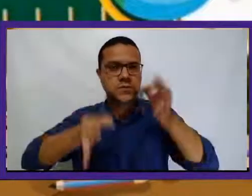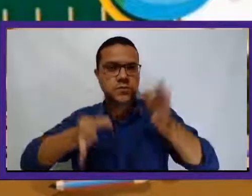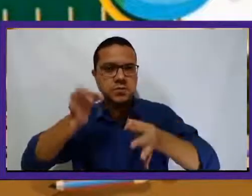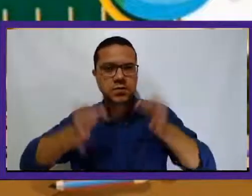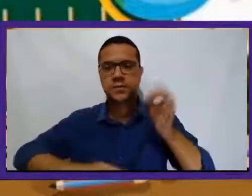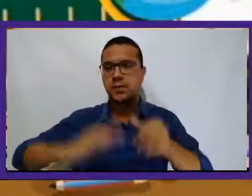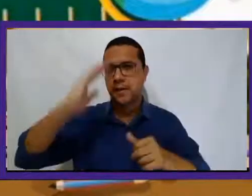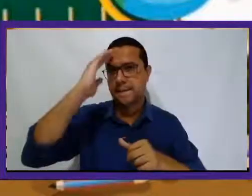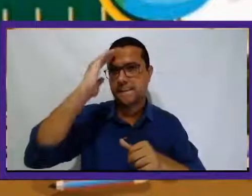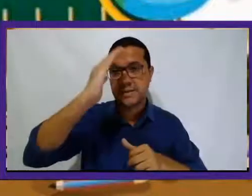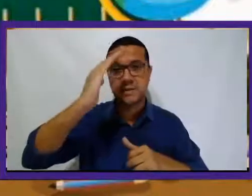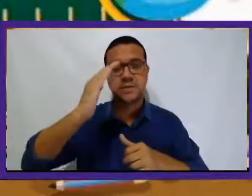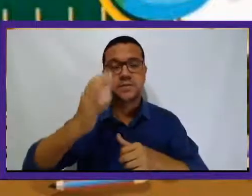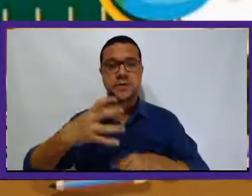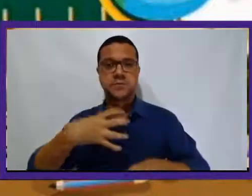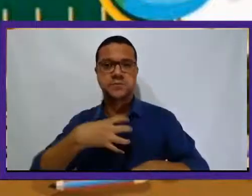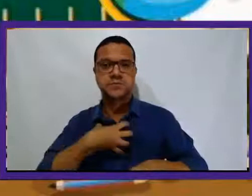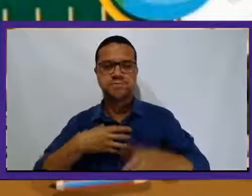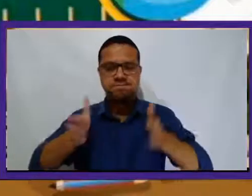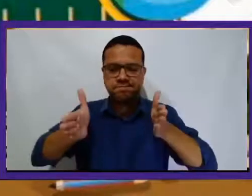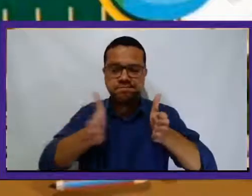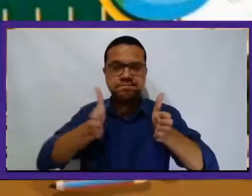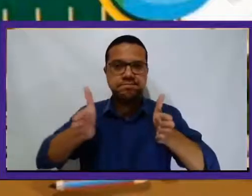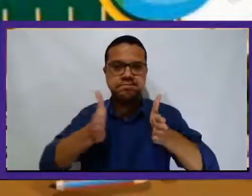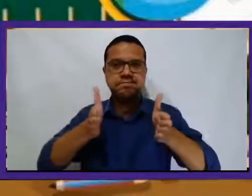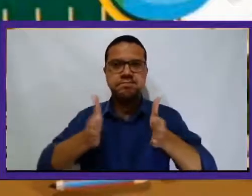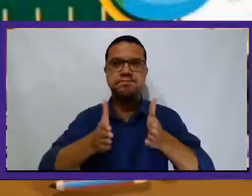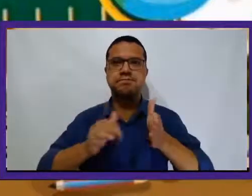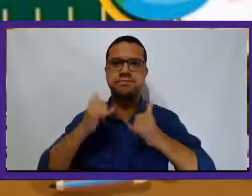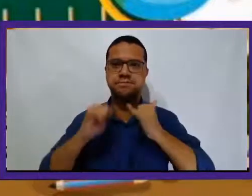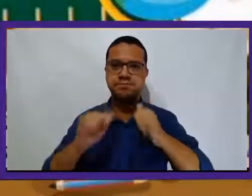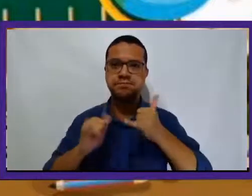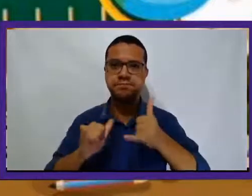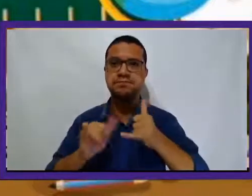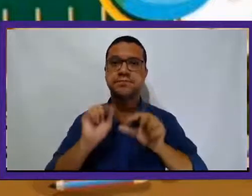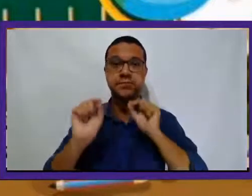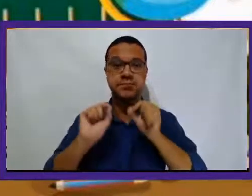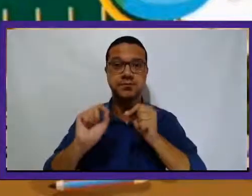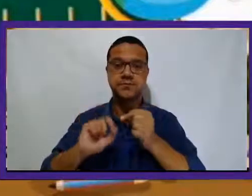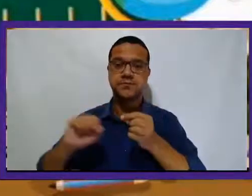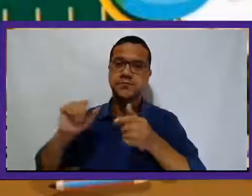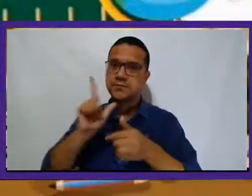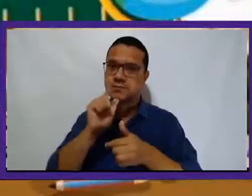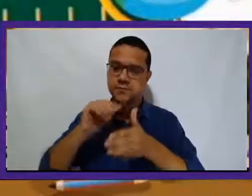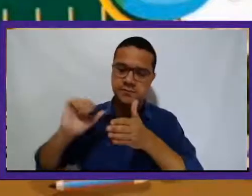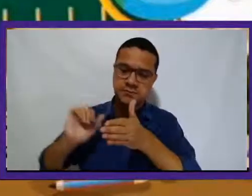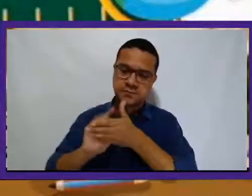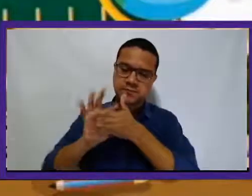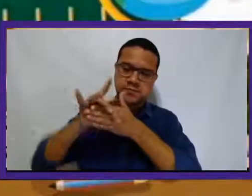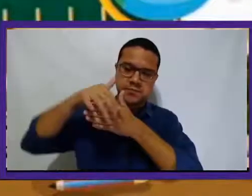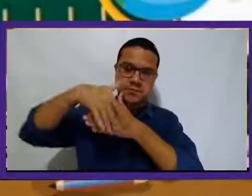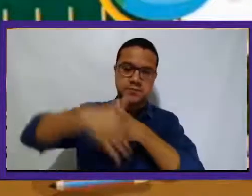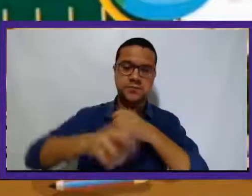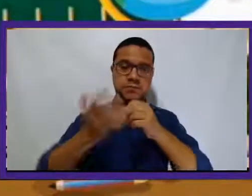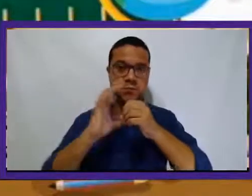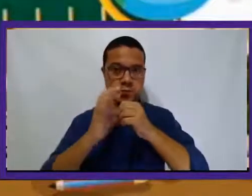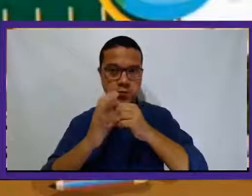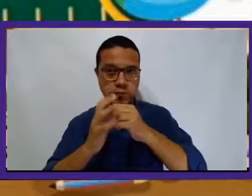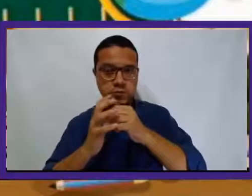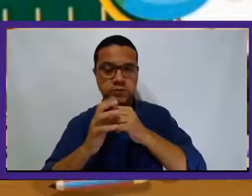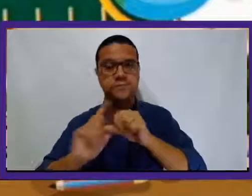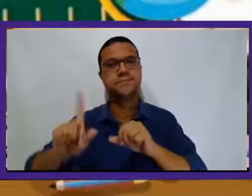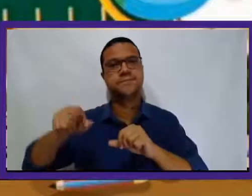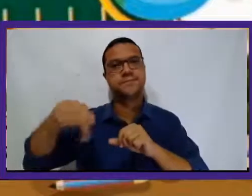é justamente A principal Forma de produção De energia Do país São as Hidrelétricas Seguida Pela energia